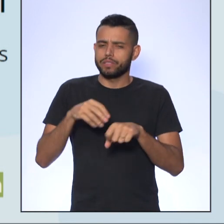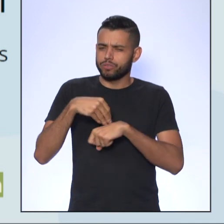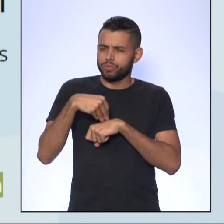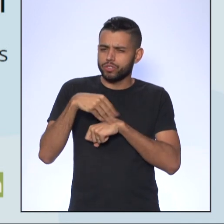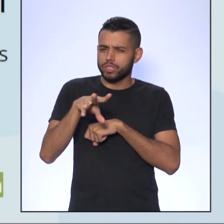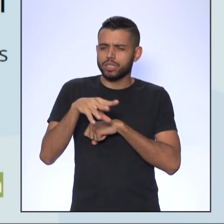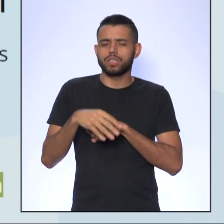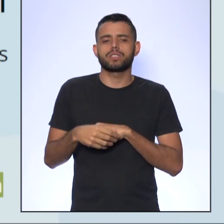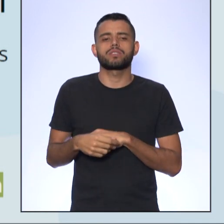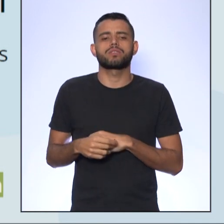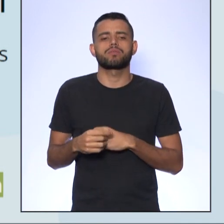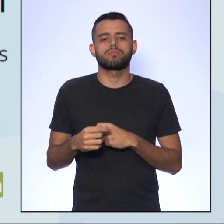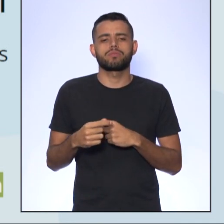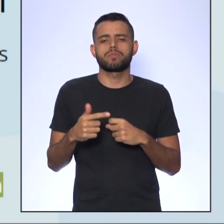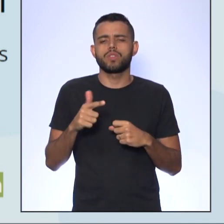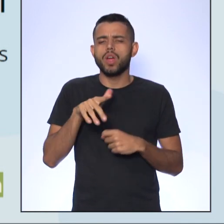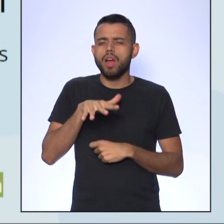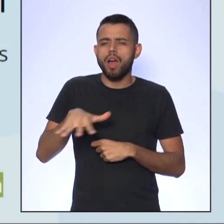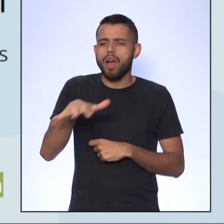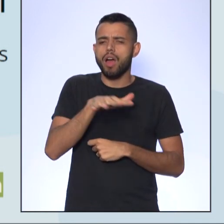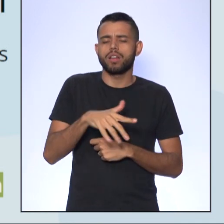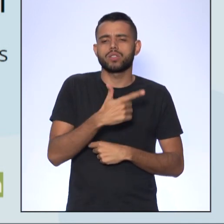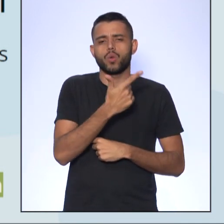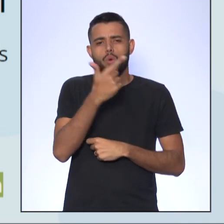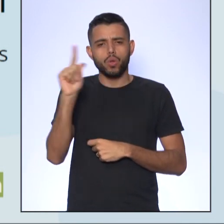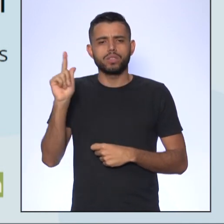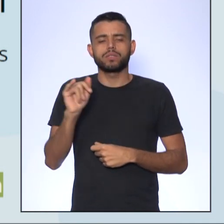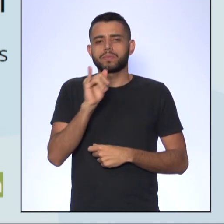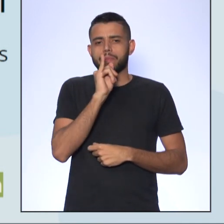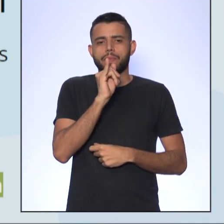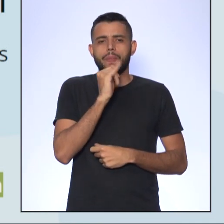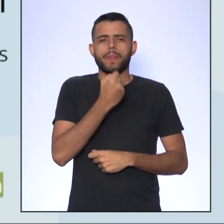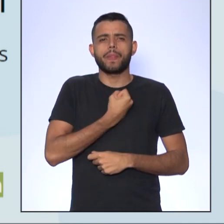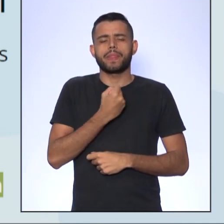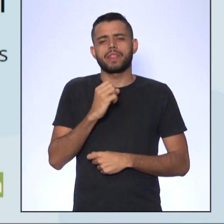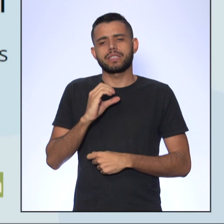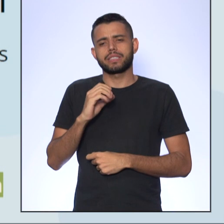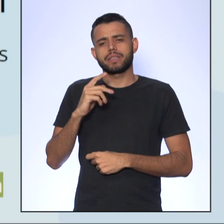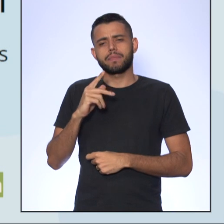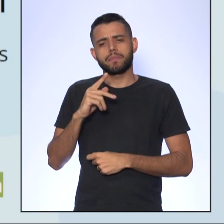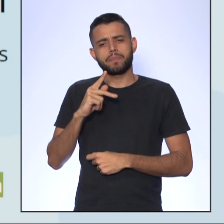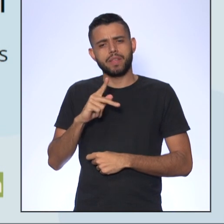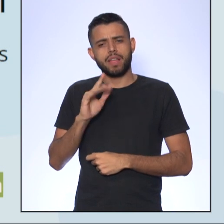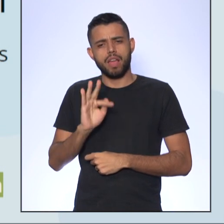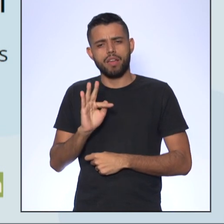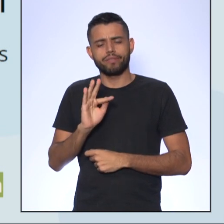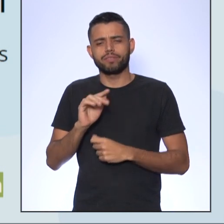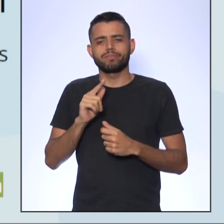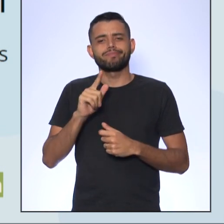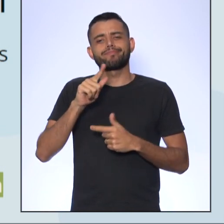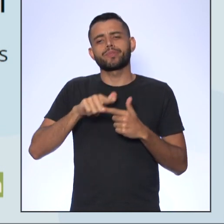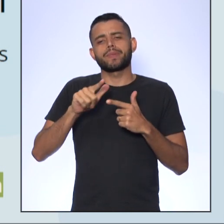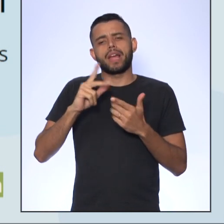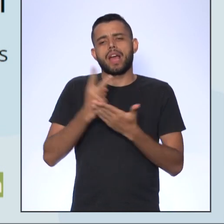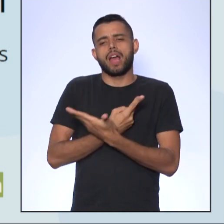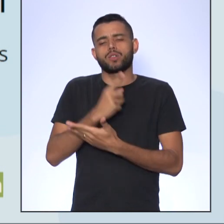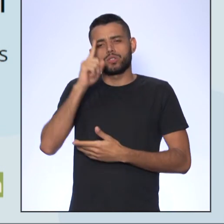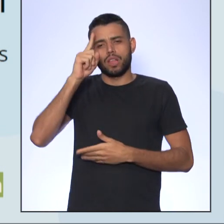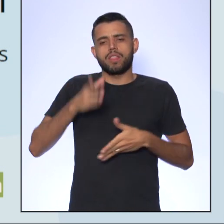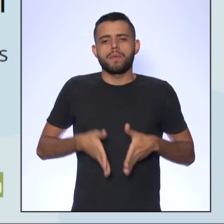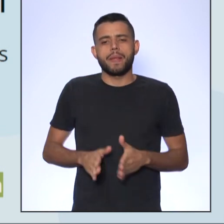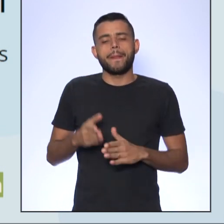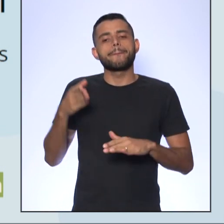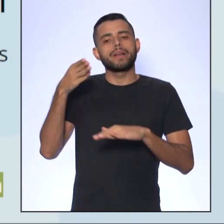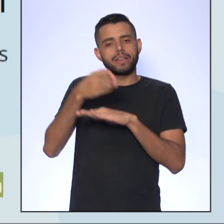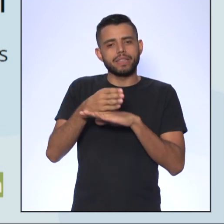falar que envolvem outras áreas. Eu estou com o meu número de CPF com problema lá na data de nascimento. Tem que ir lá na Receita Federal e pedir a